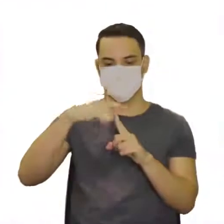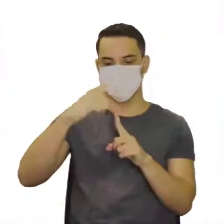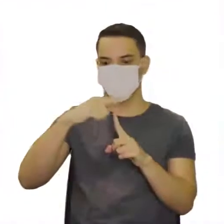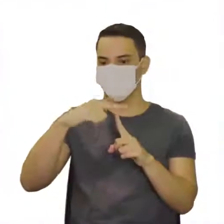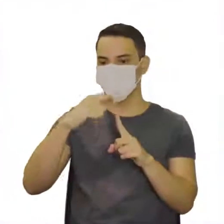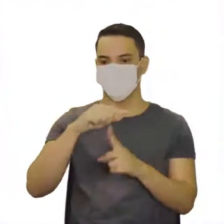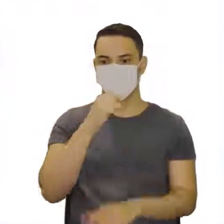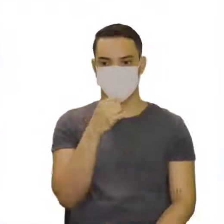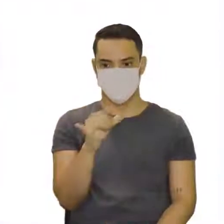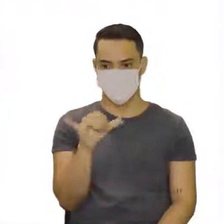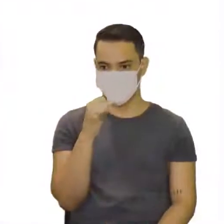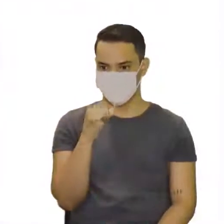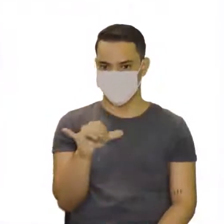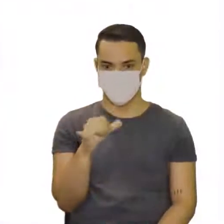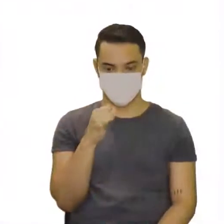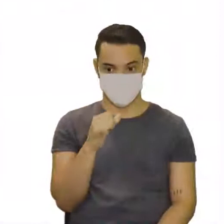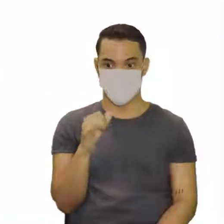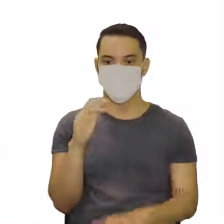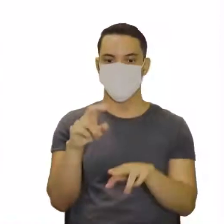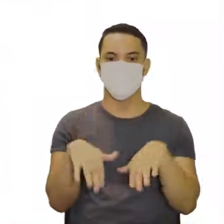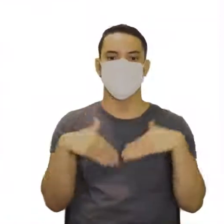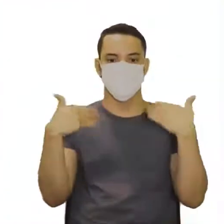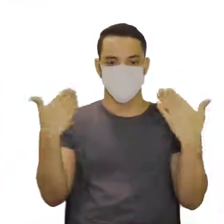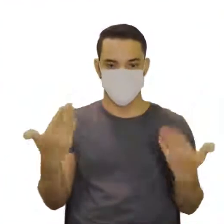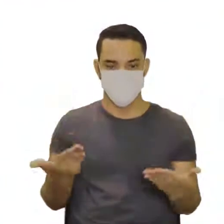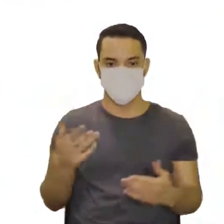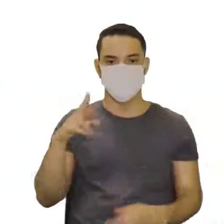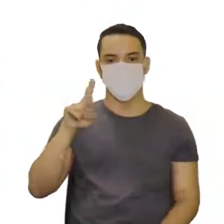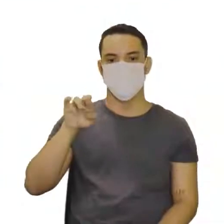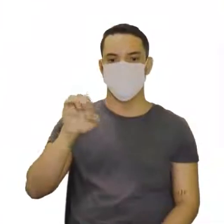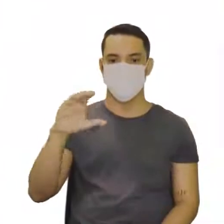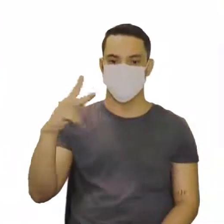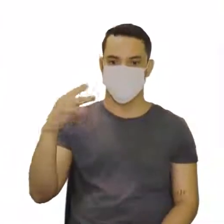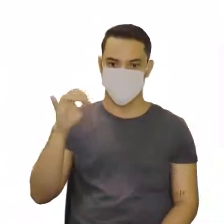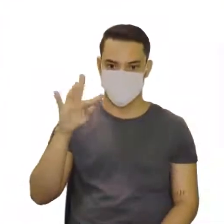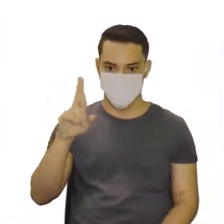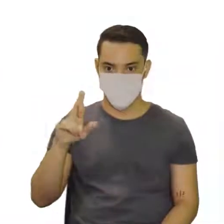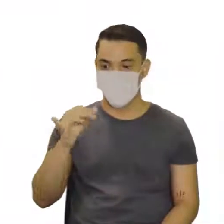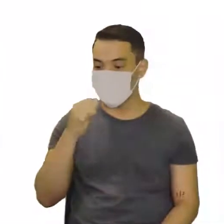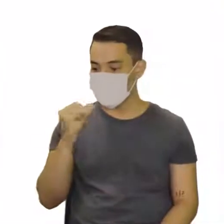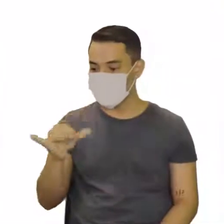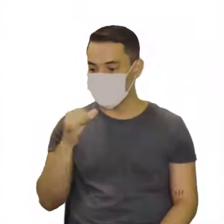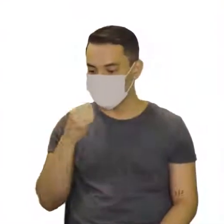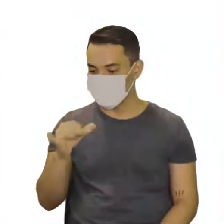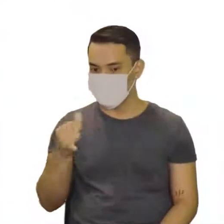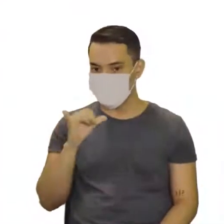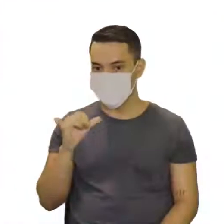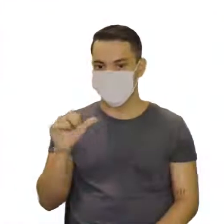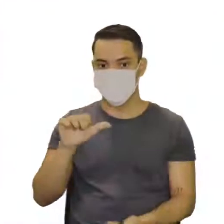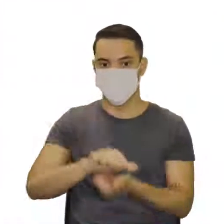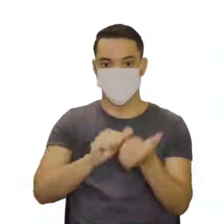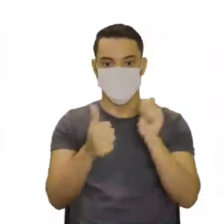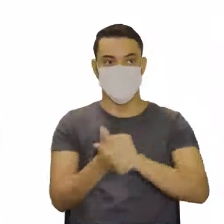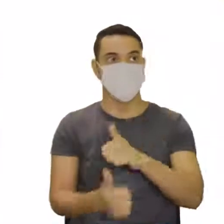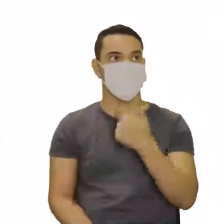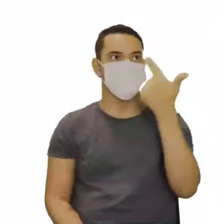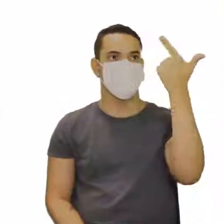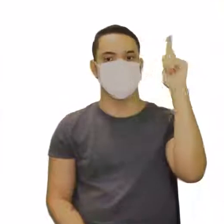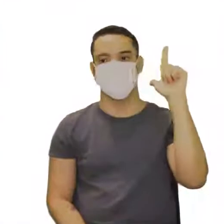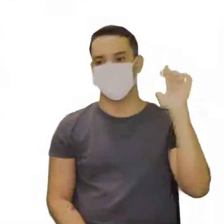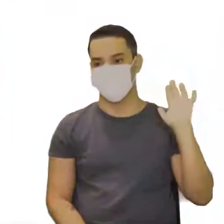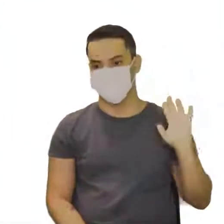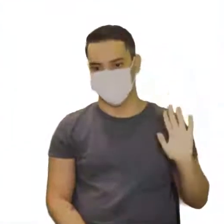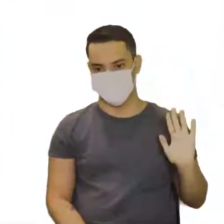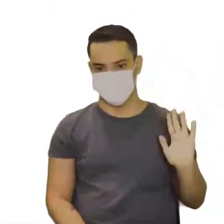energia, ok? Então, o receptor, ele pega a energia elétrica e transforma em outra modalidade de